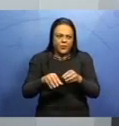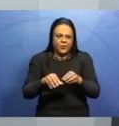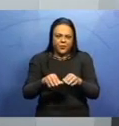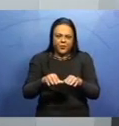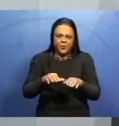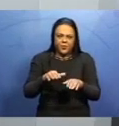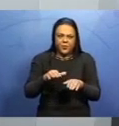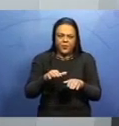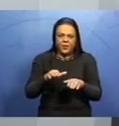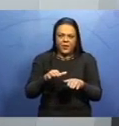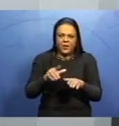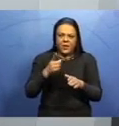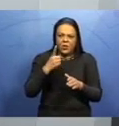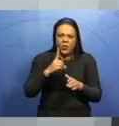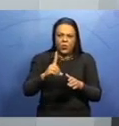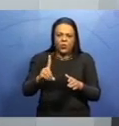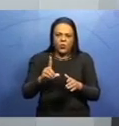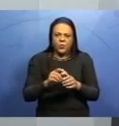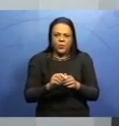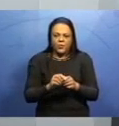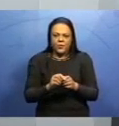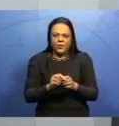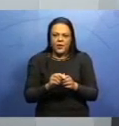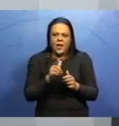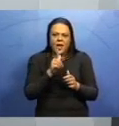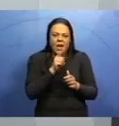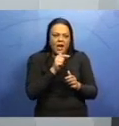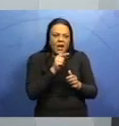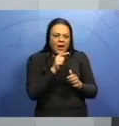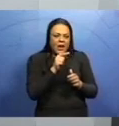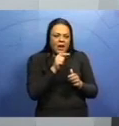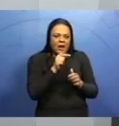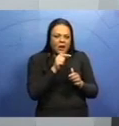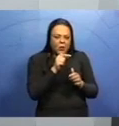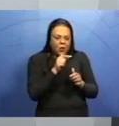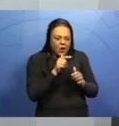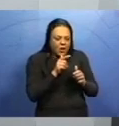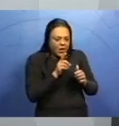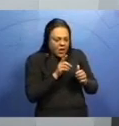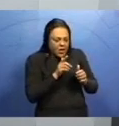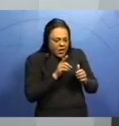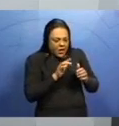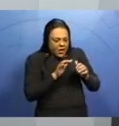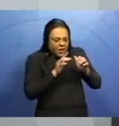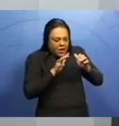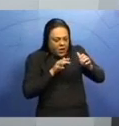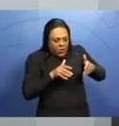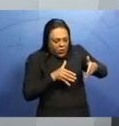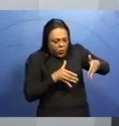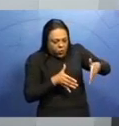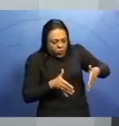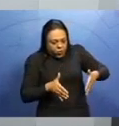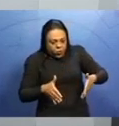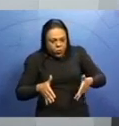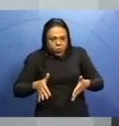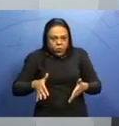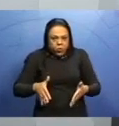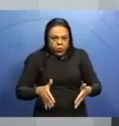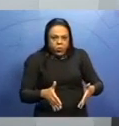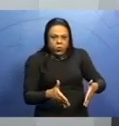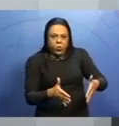menos importante, a água também vai escoar e abastecer os rios, lagos e mares, no